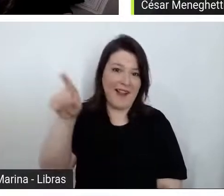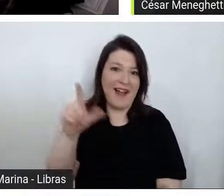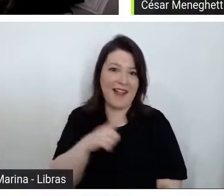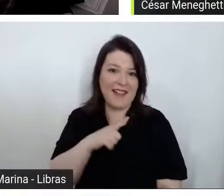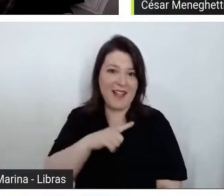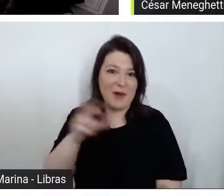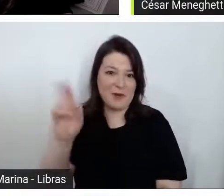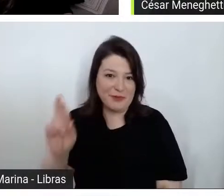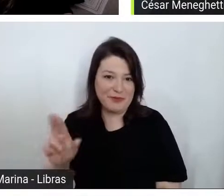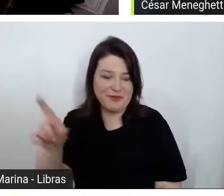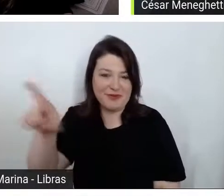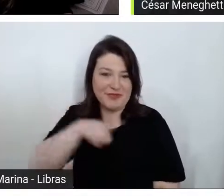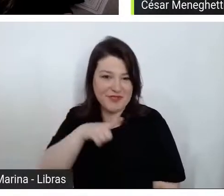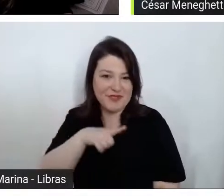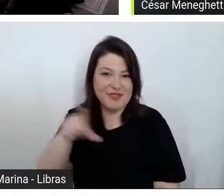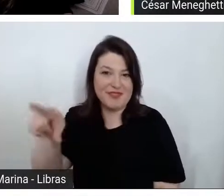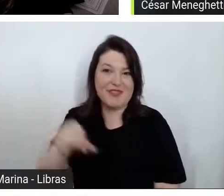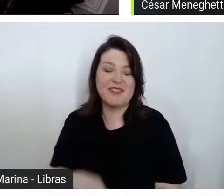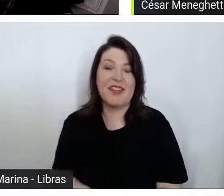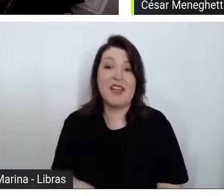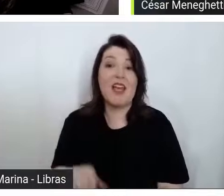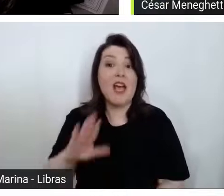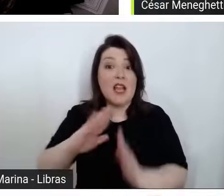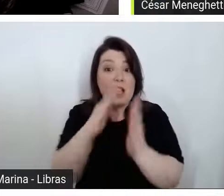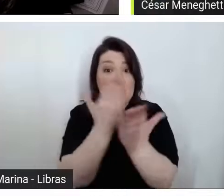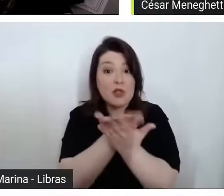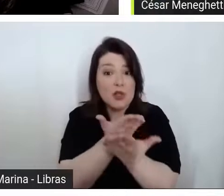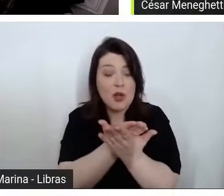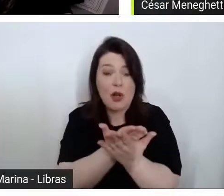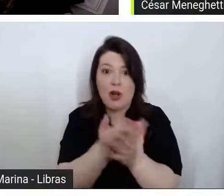Mas era uma escola incrível que,